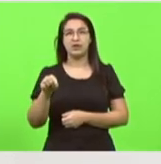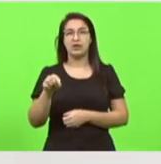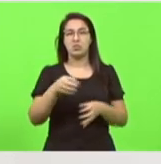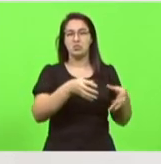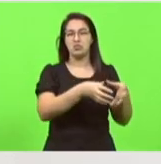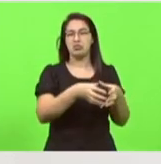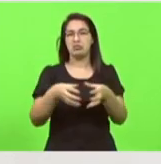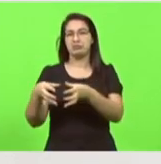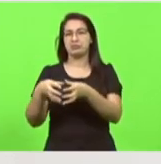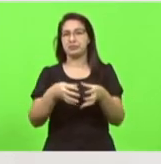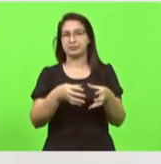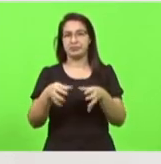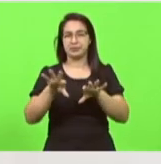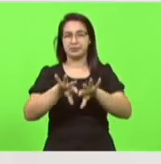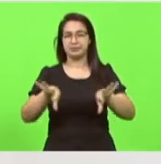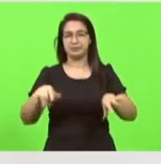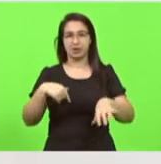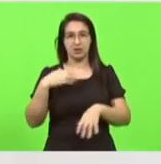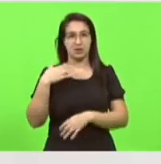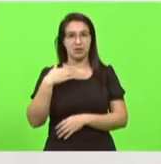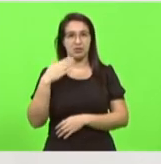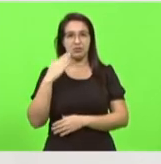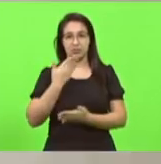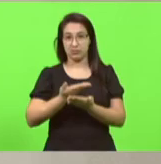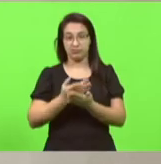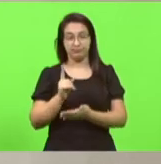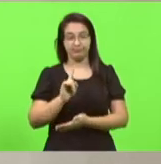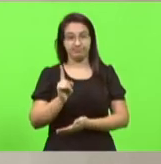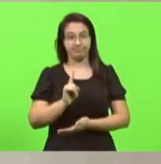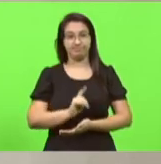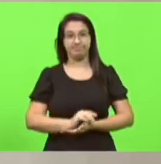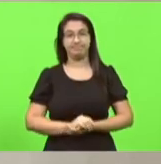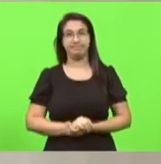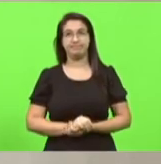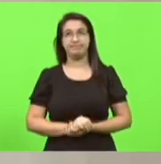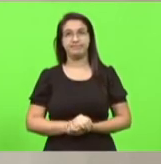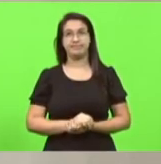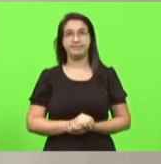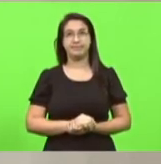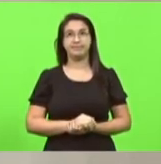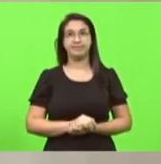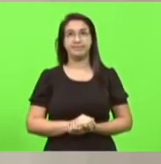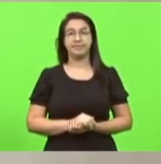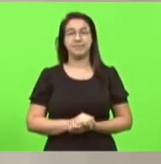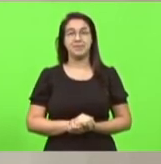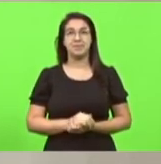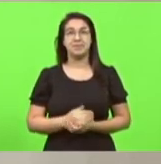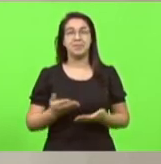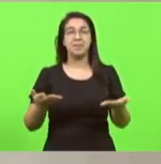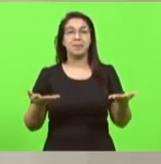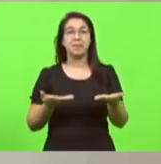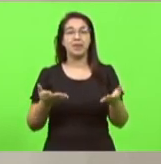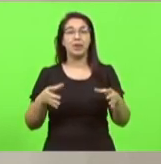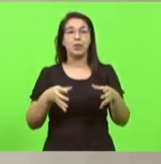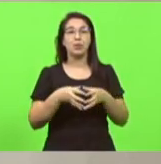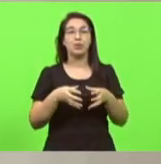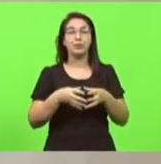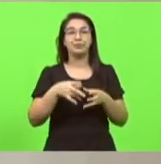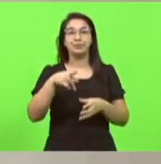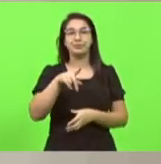não. Obrigado, presidente. Obrigado, deputado Sargento Lima. Próximo bloco, bloco